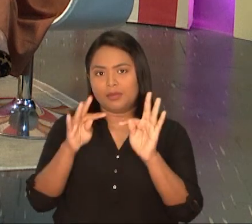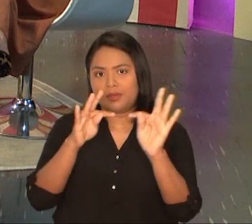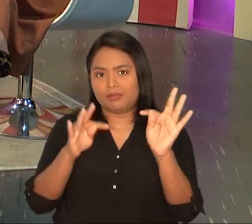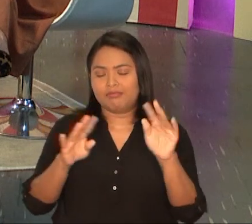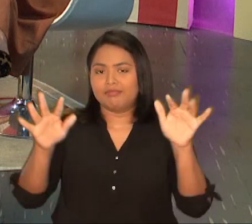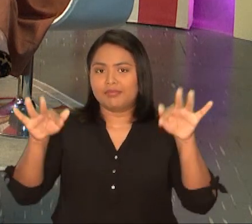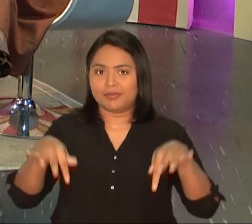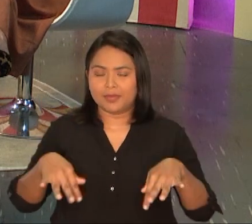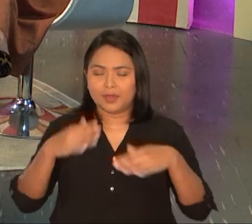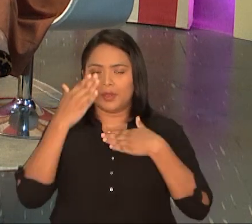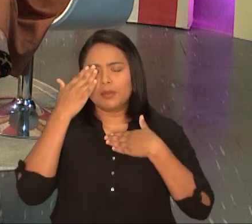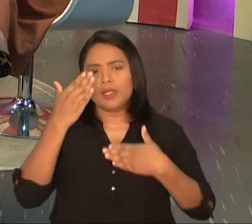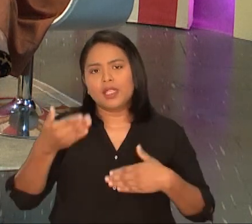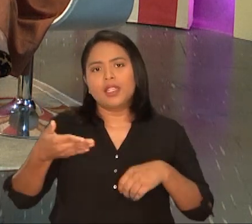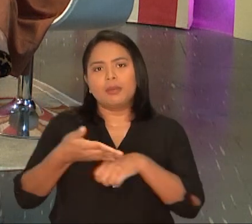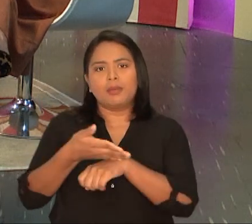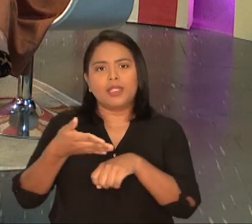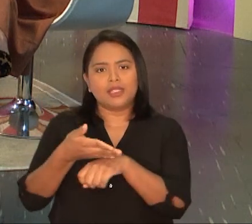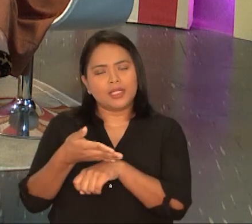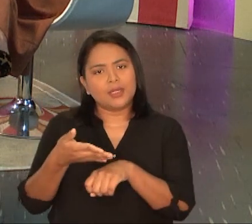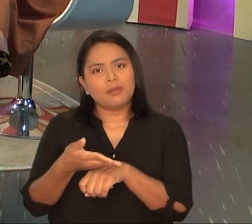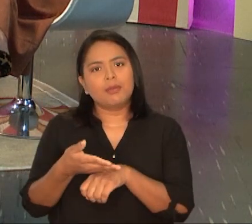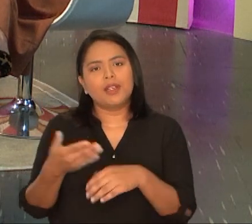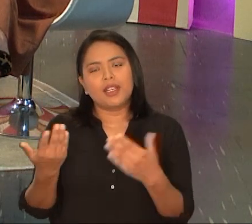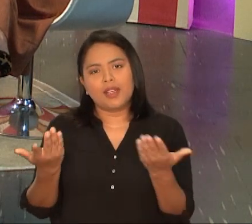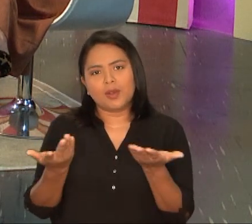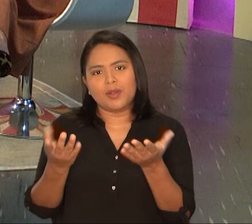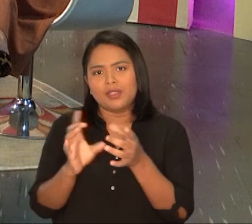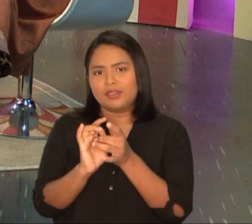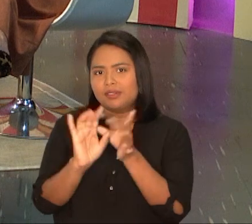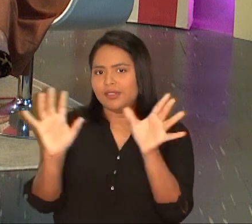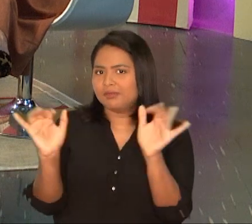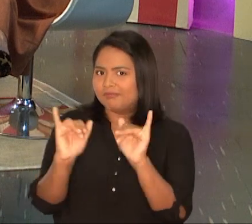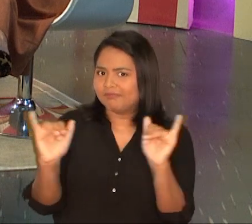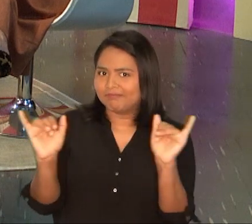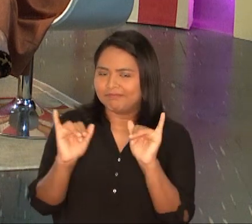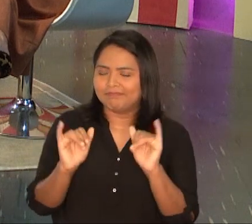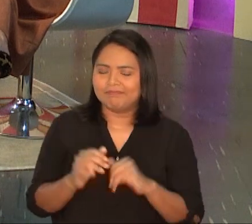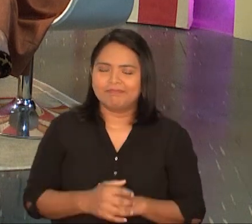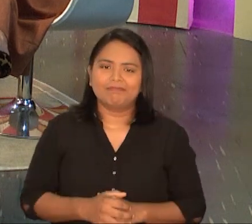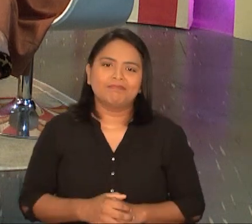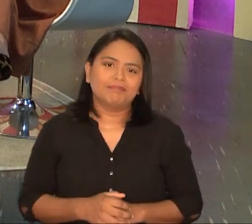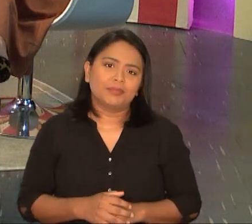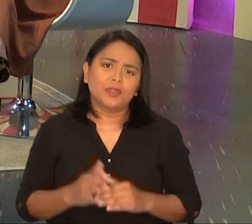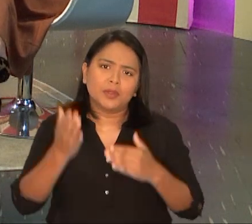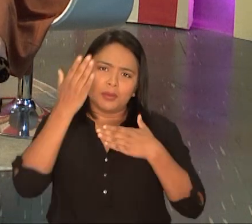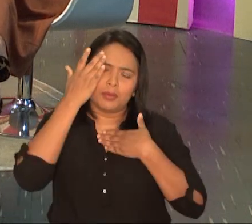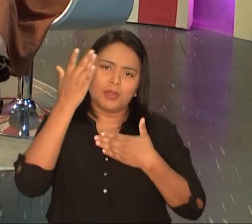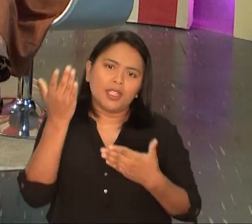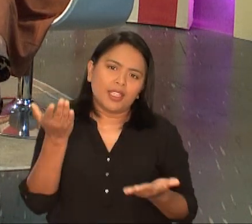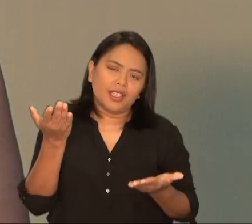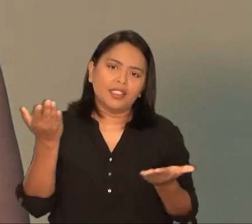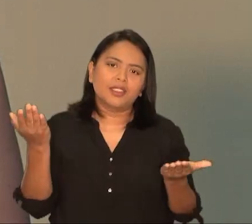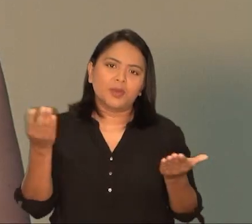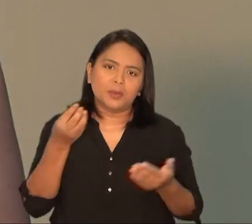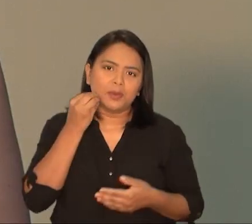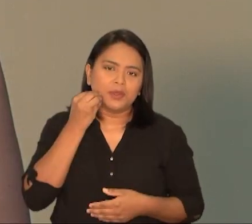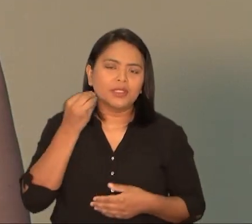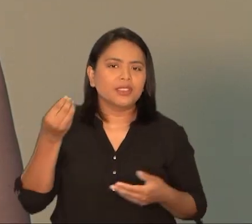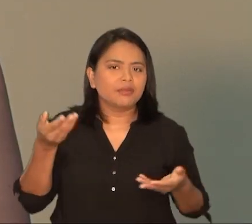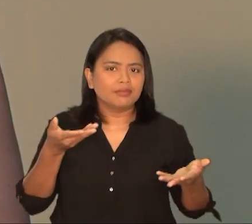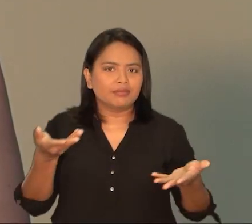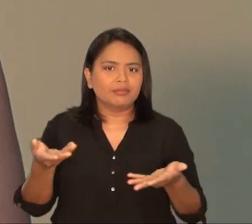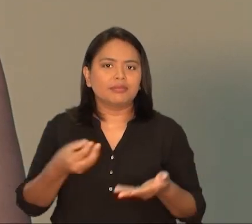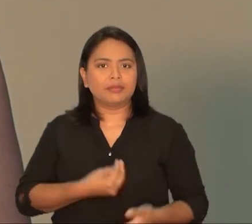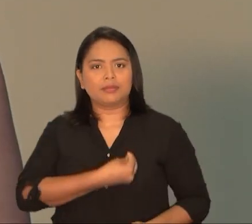Muito obrigada por participar aqui com a gente. O espaço está aberto para suas considerações. Não, só quero agradecer mesmo a oportunidade de estar